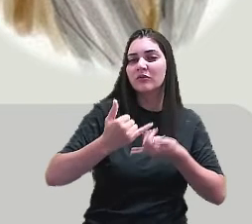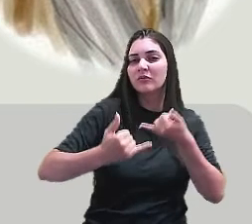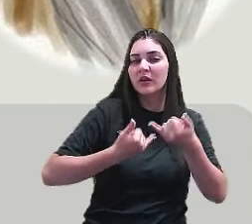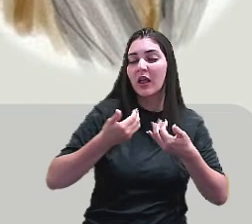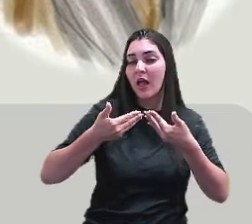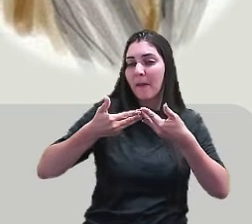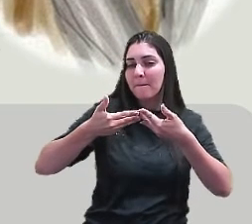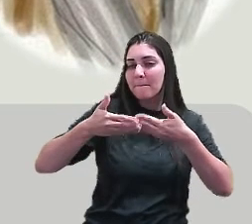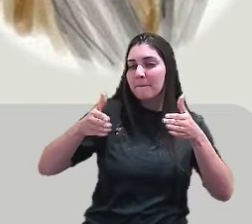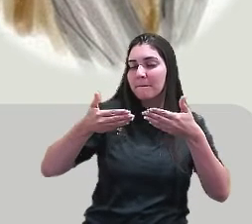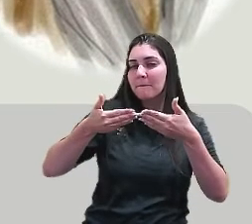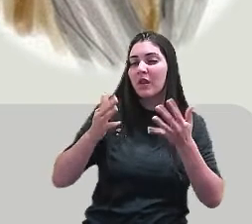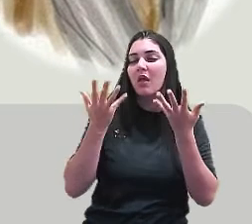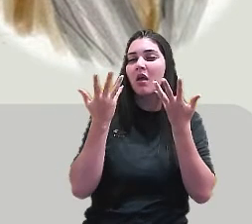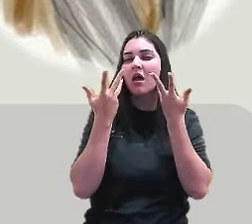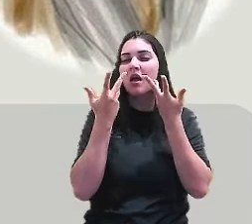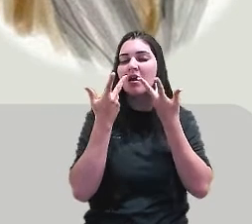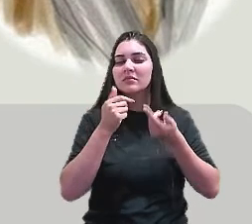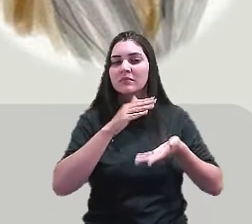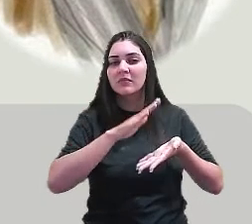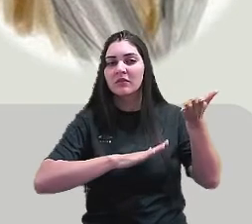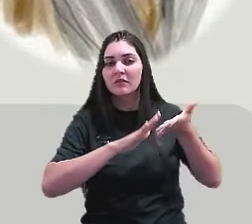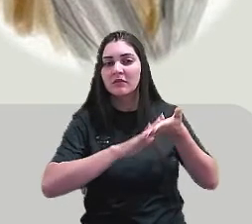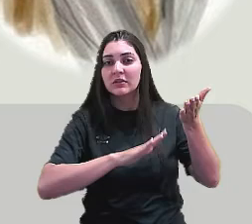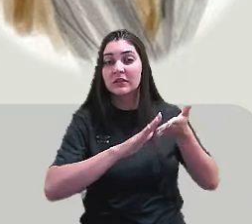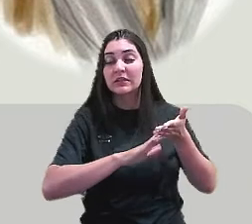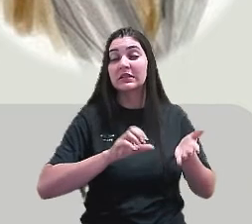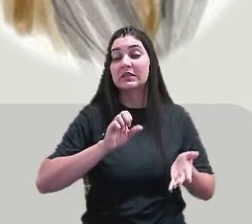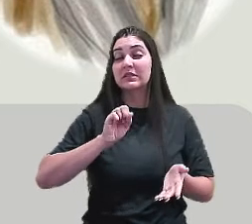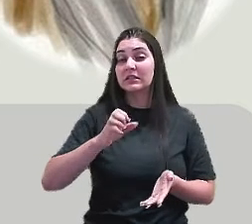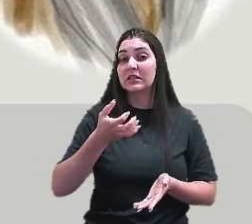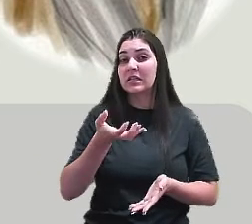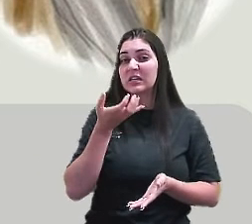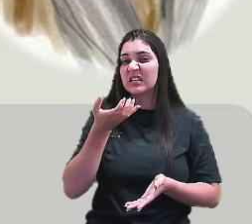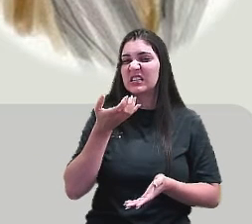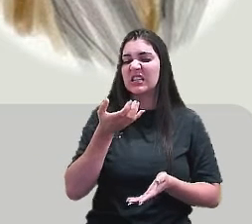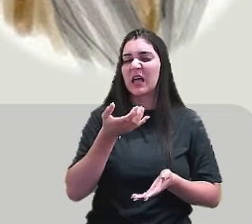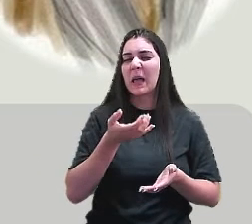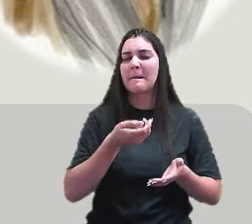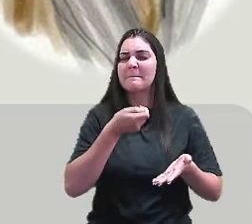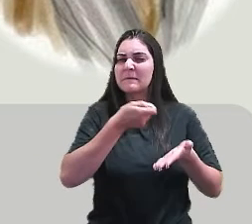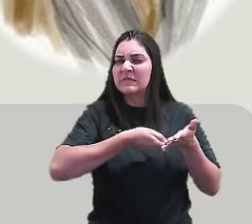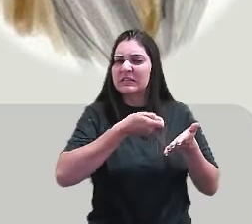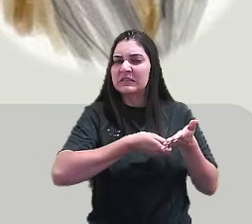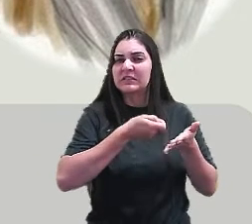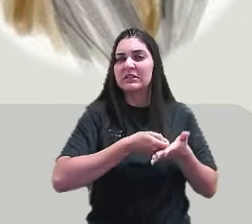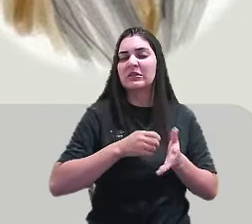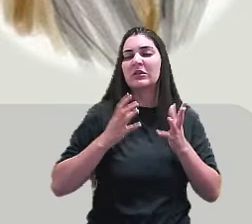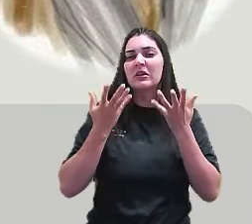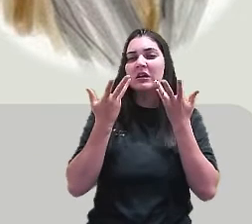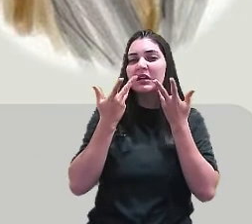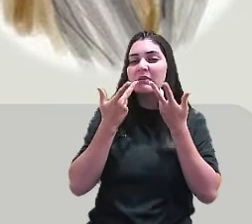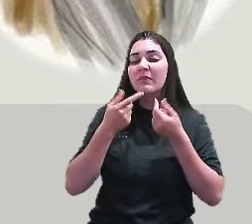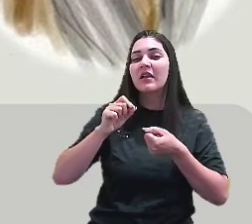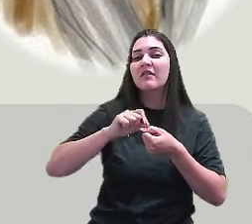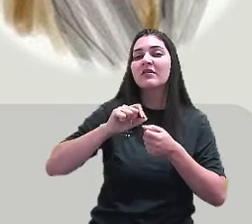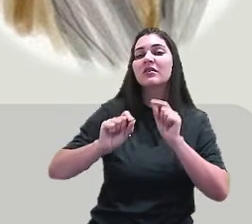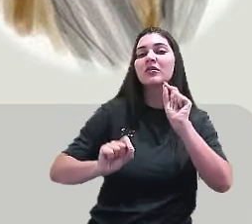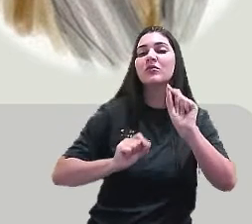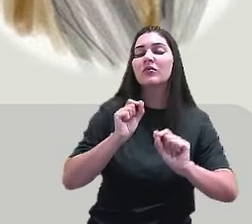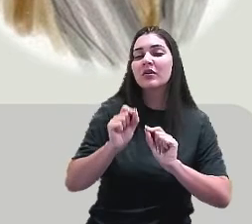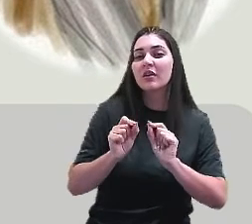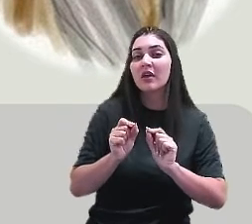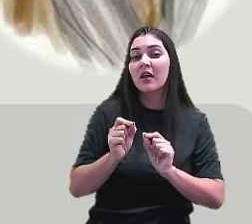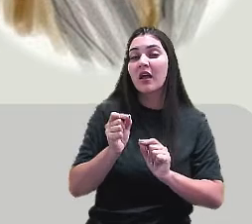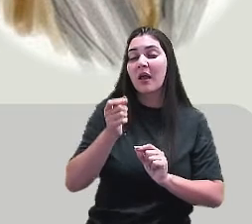fugirem. Mas não se engane, se a intenção for maltratar algum animal ou a floresta, ela fará com que a pessoa nunca mais consiga achar o